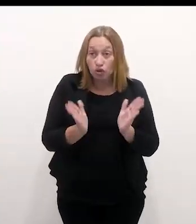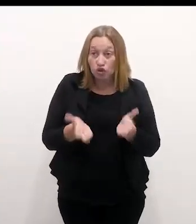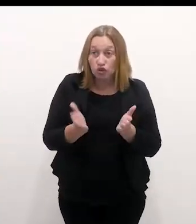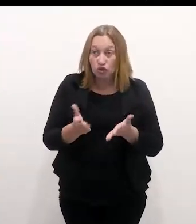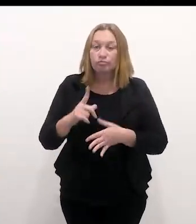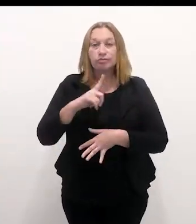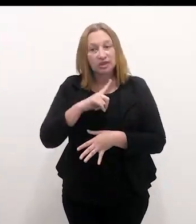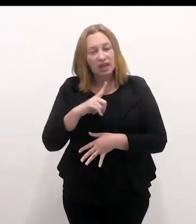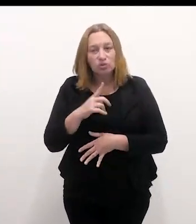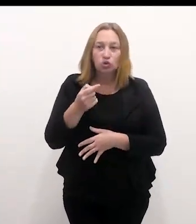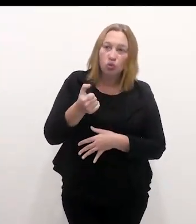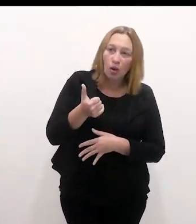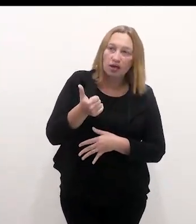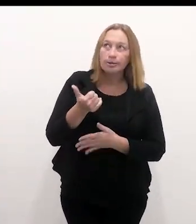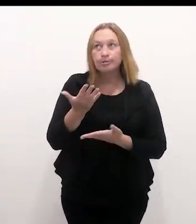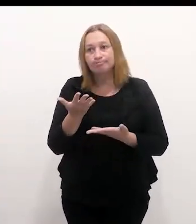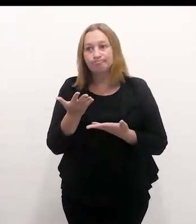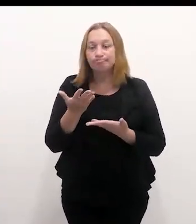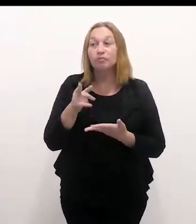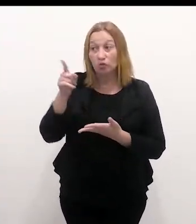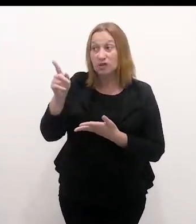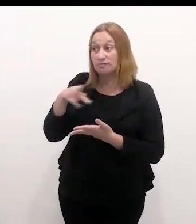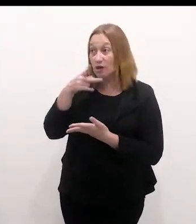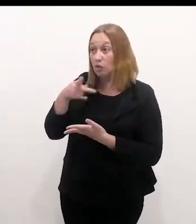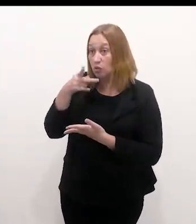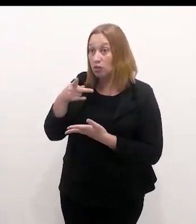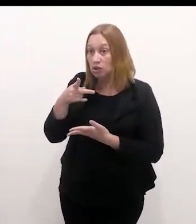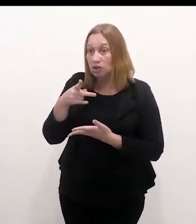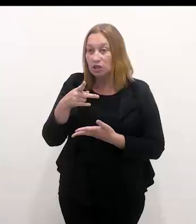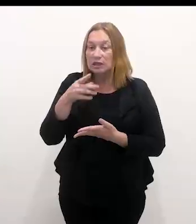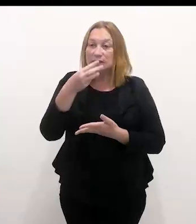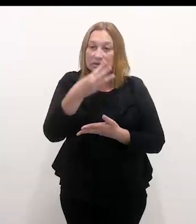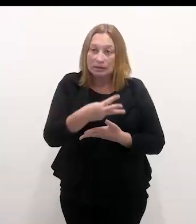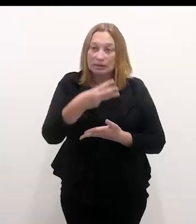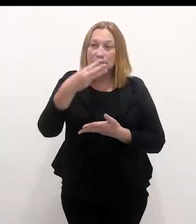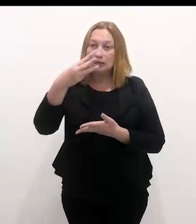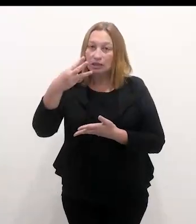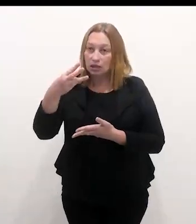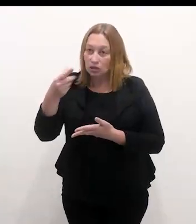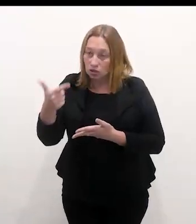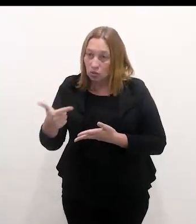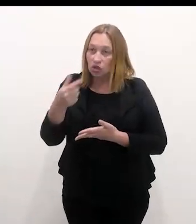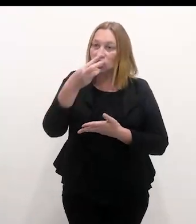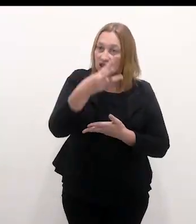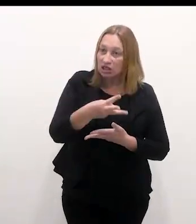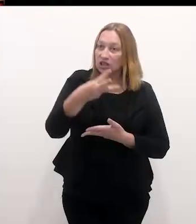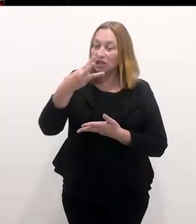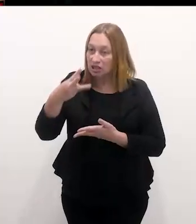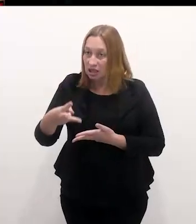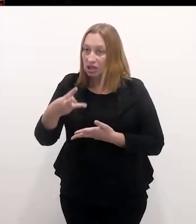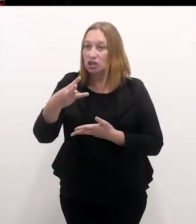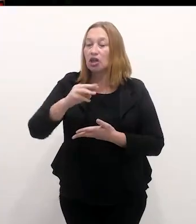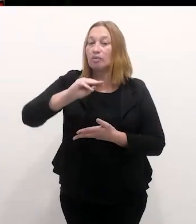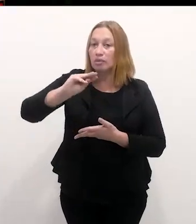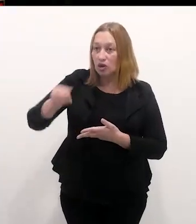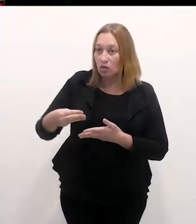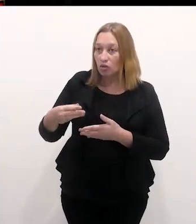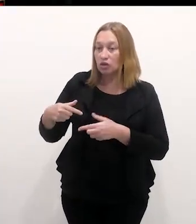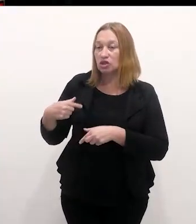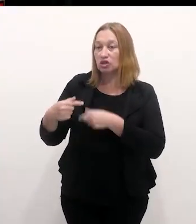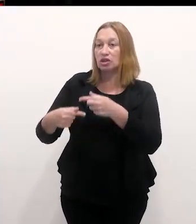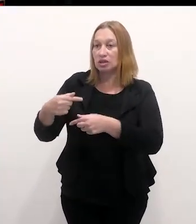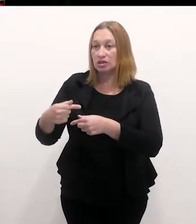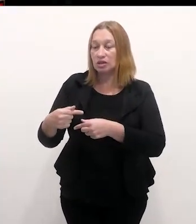Hoje em dia temos quase, como você falou, 32, 33 milhões de brasileiros que têm origem